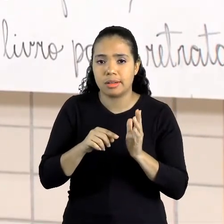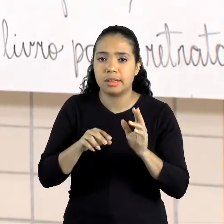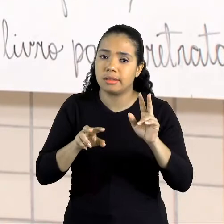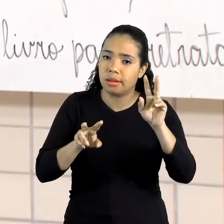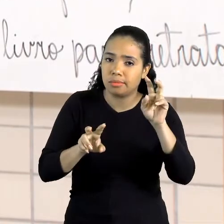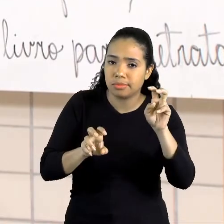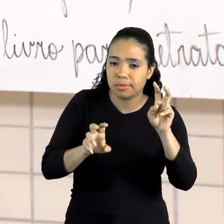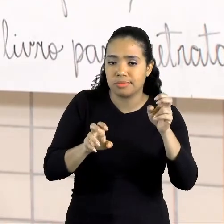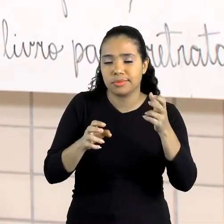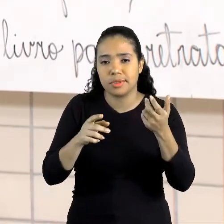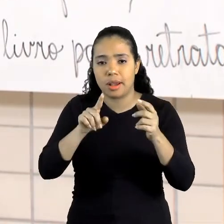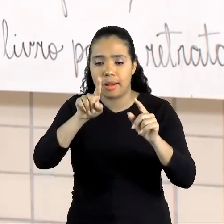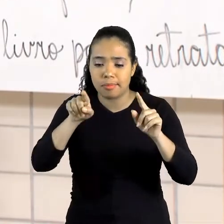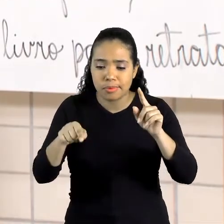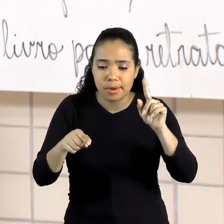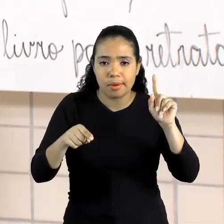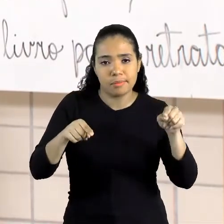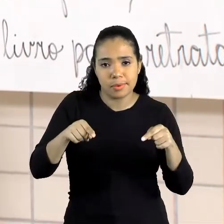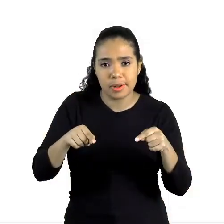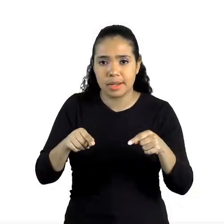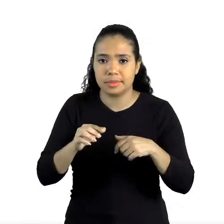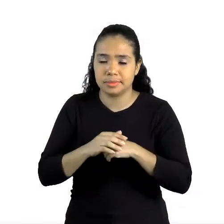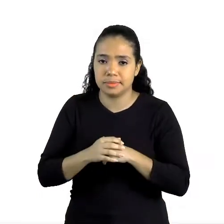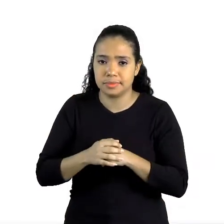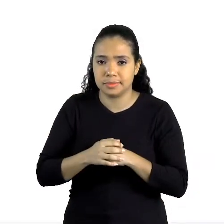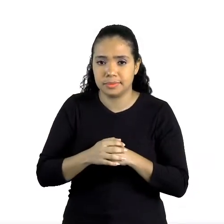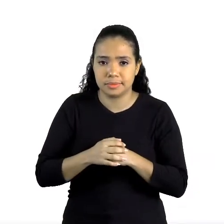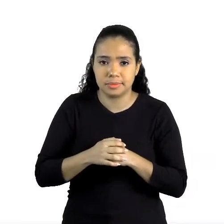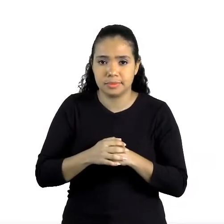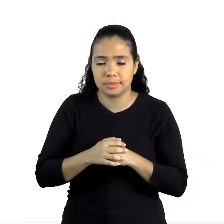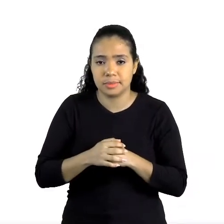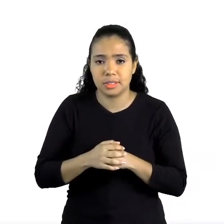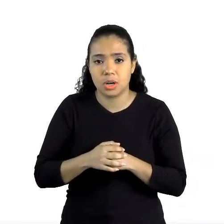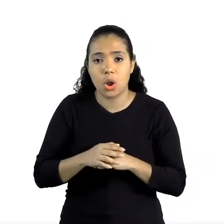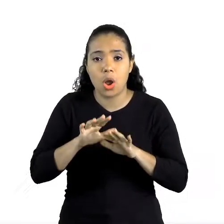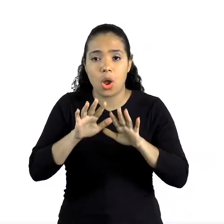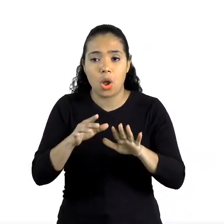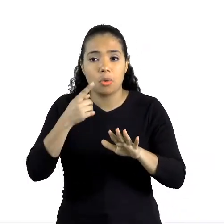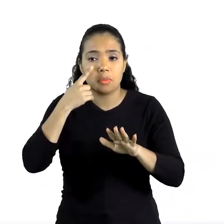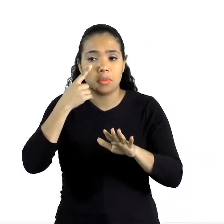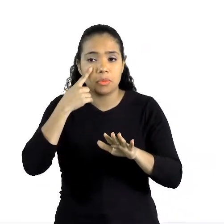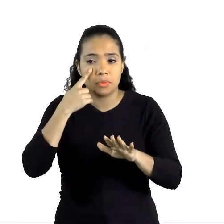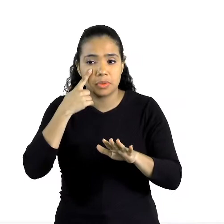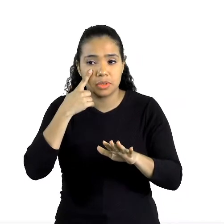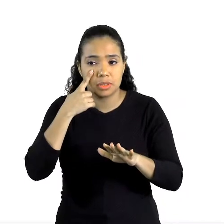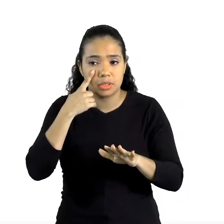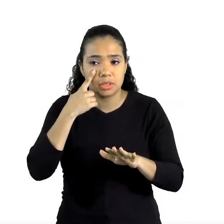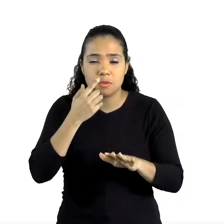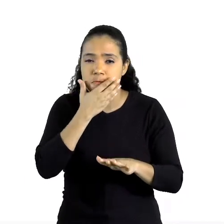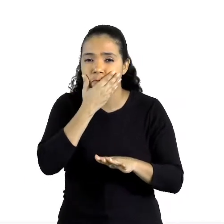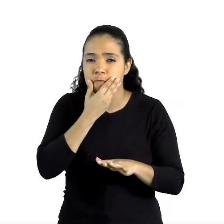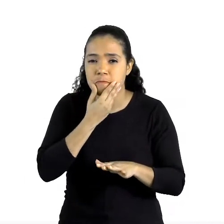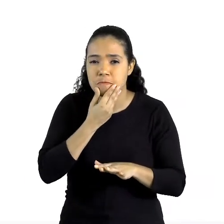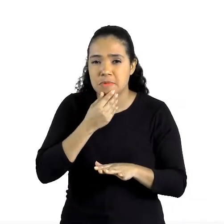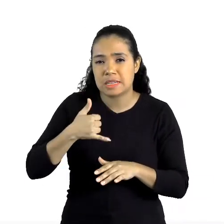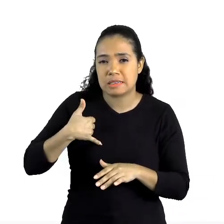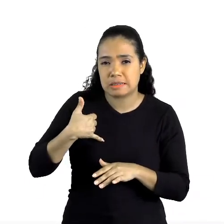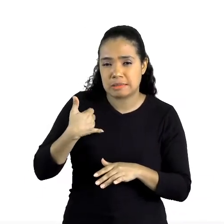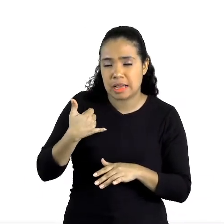aspas. Observem, o novo criado, disse ele, um moço de uns 30 anos de